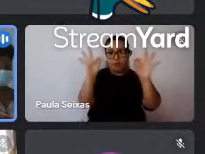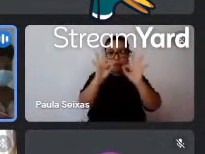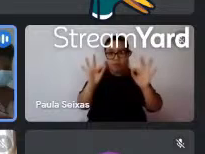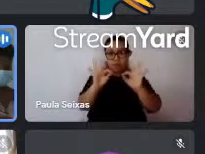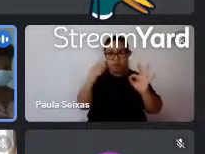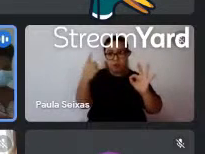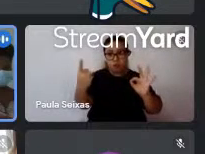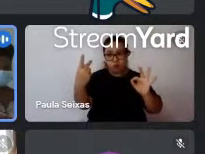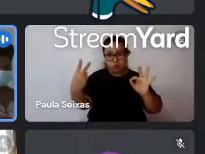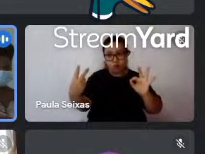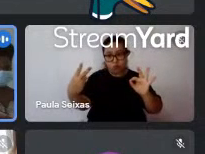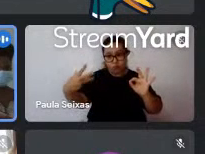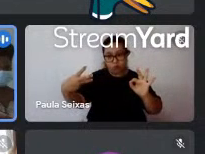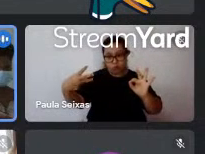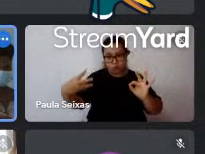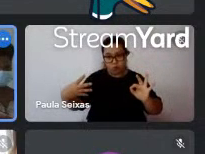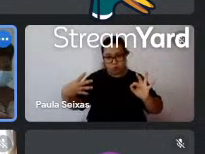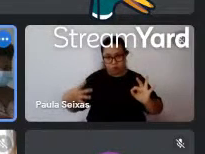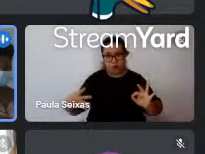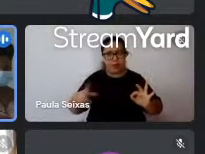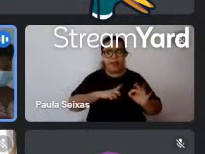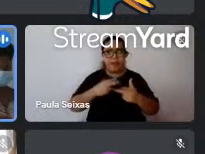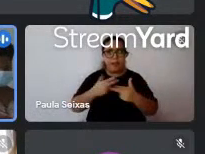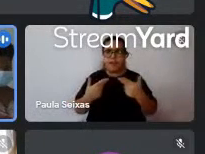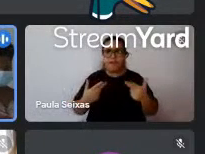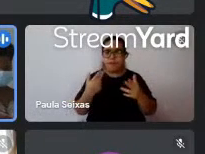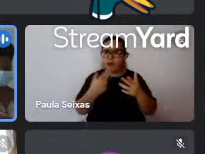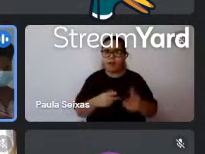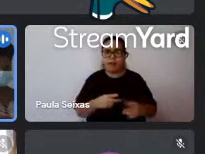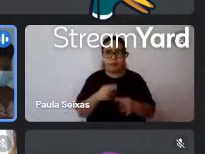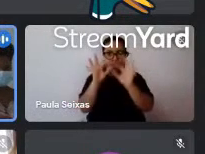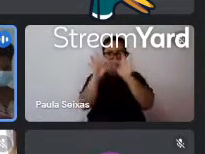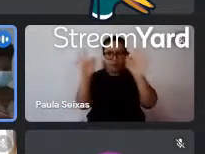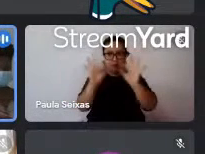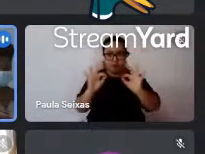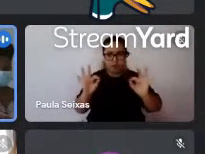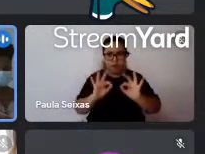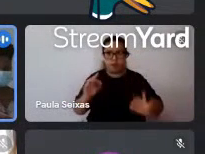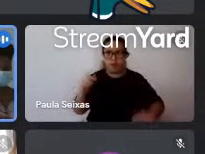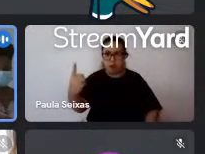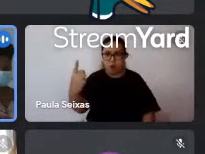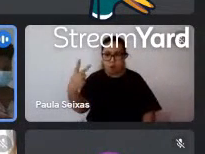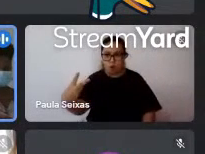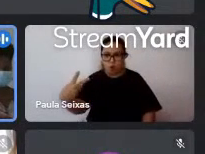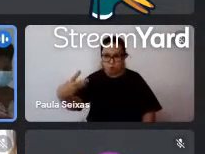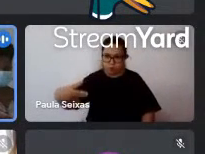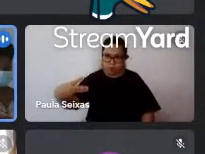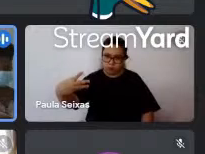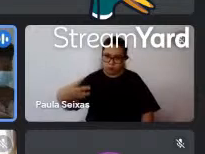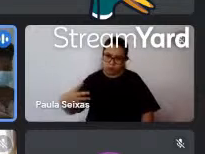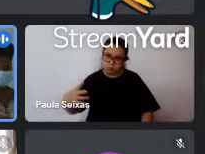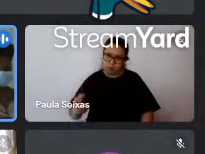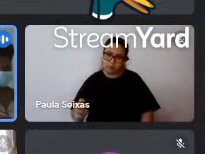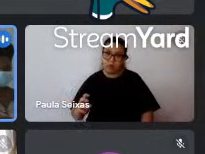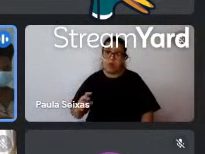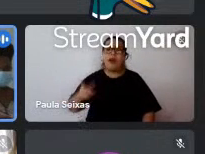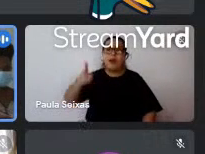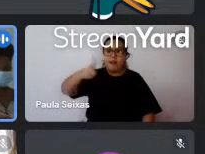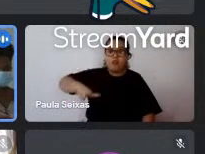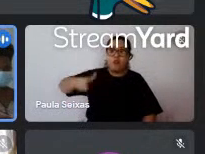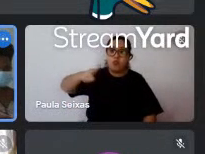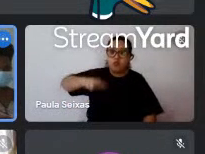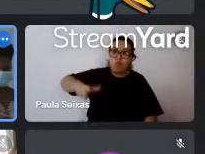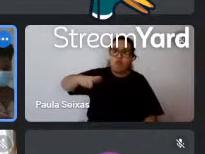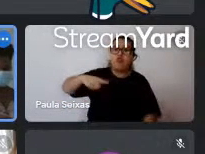tenho várias linhas, né? Essa linha 1, 2, 3 se repete no mesmo exemplo, porque os exemplos são longos, não são